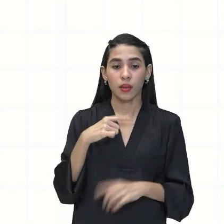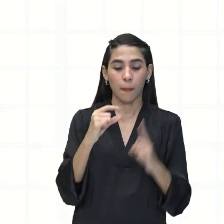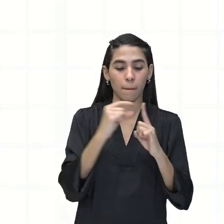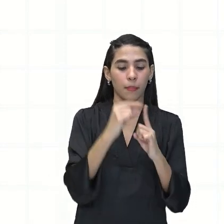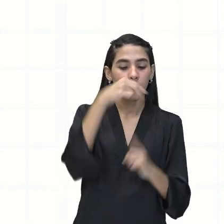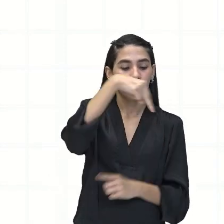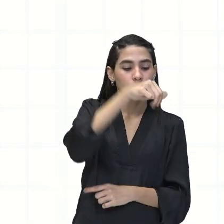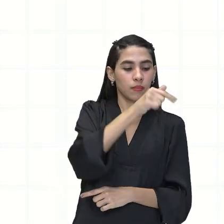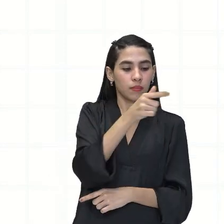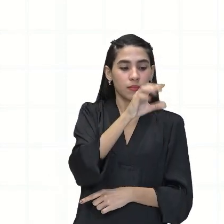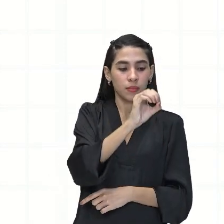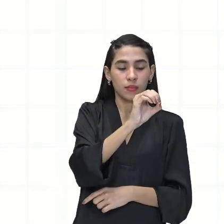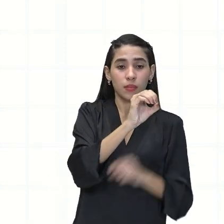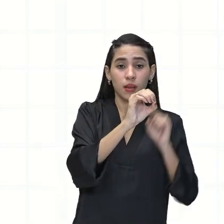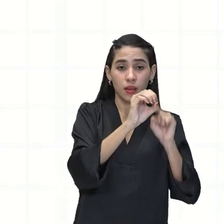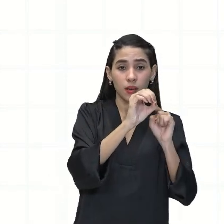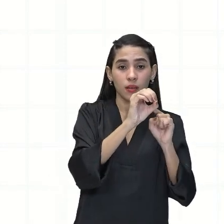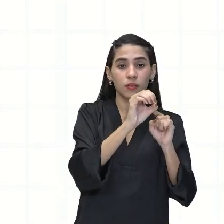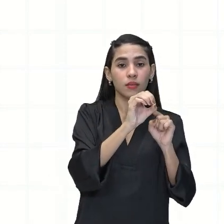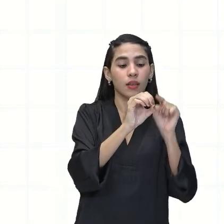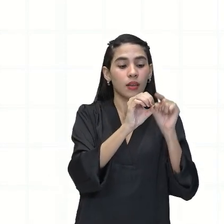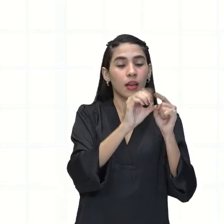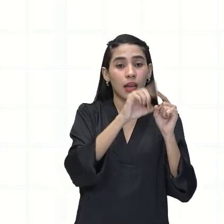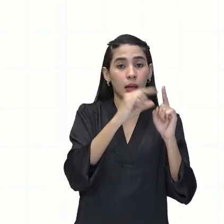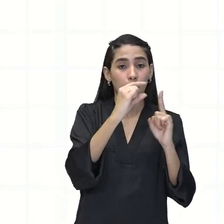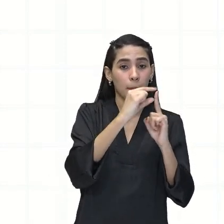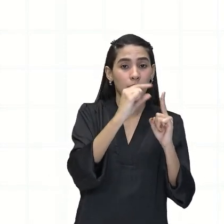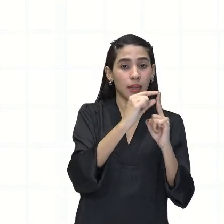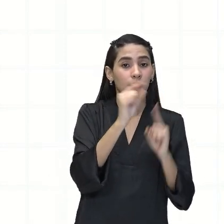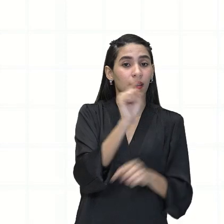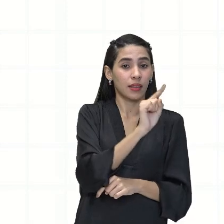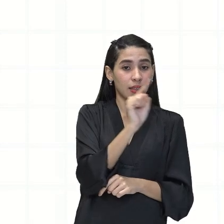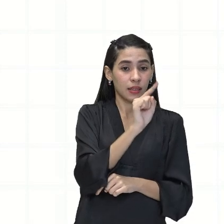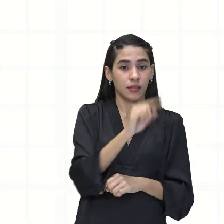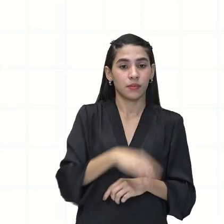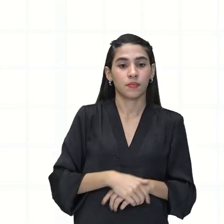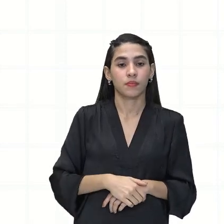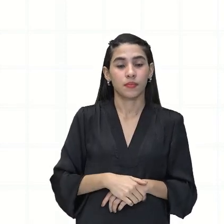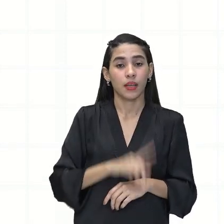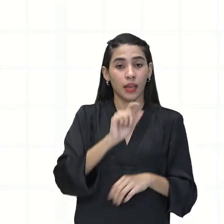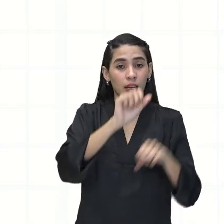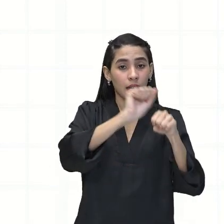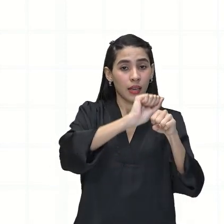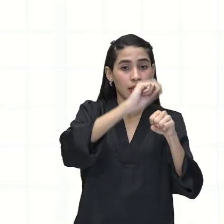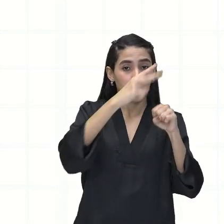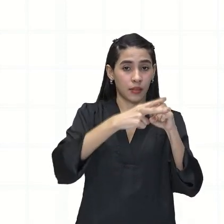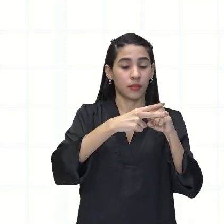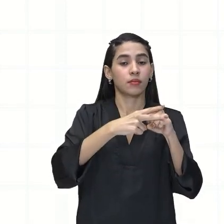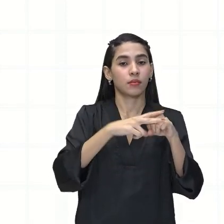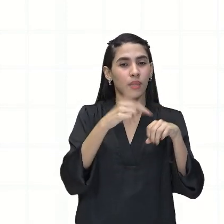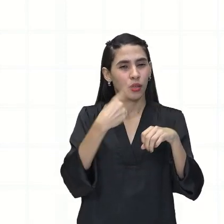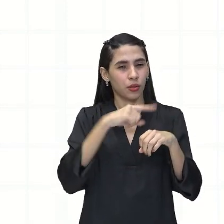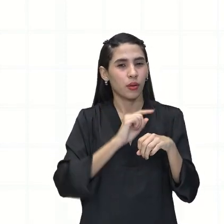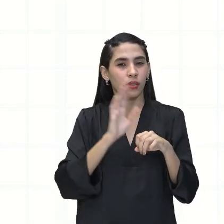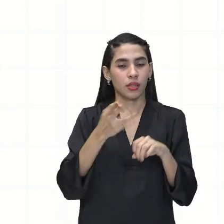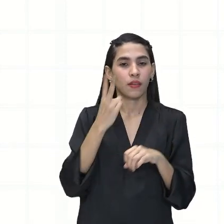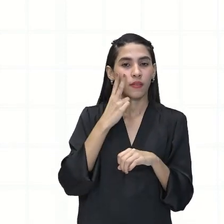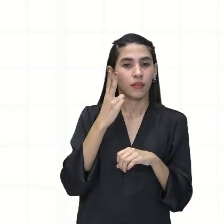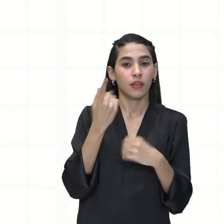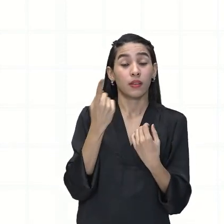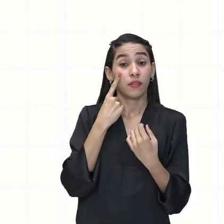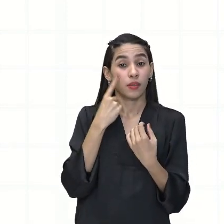não. O não é uma palavra de negação, é um advérbio. E a gente já viu que